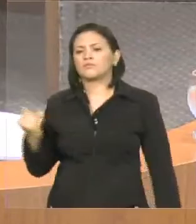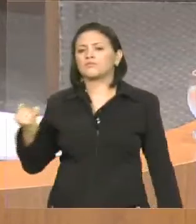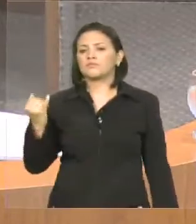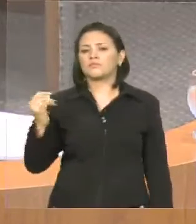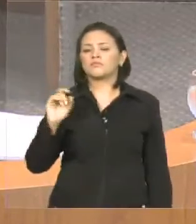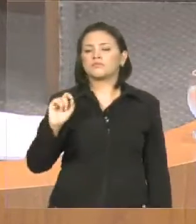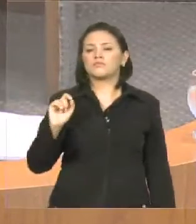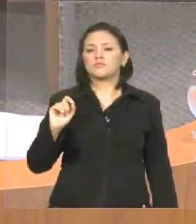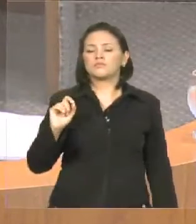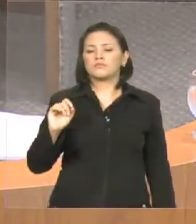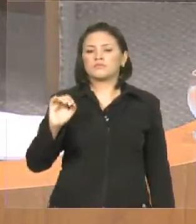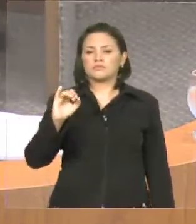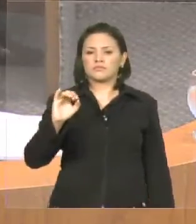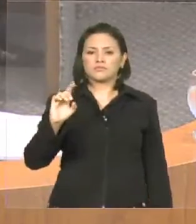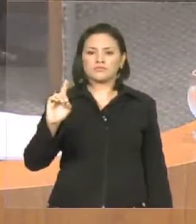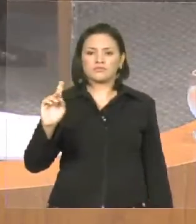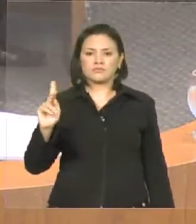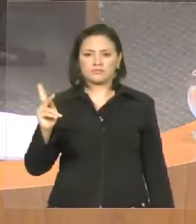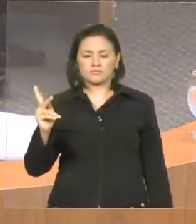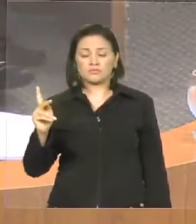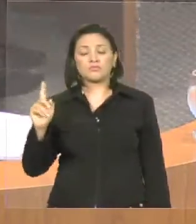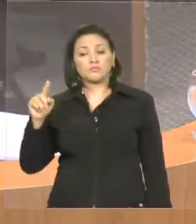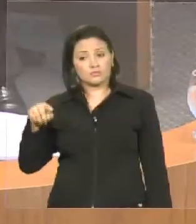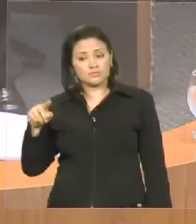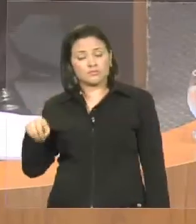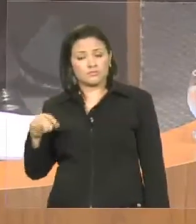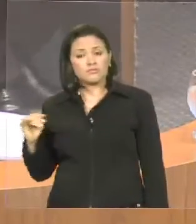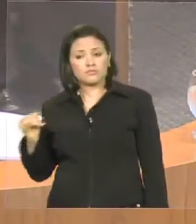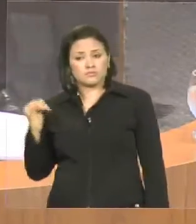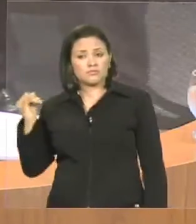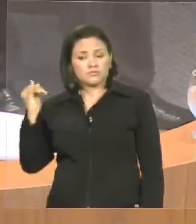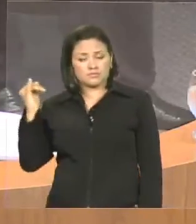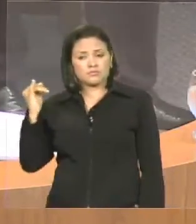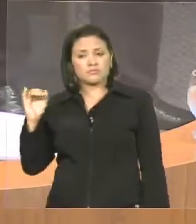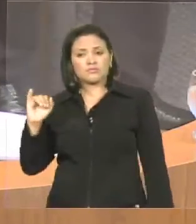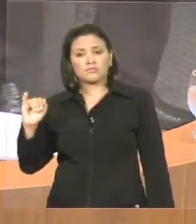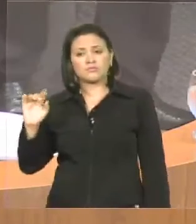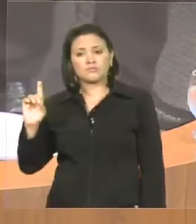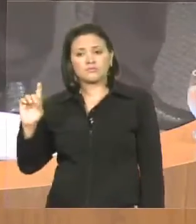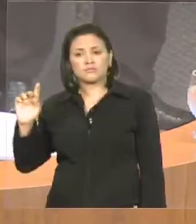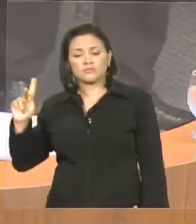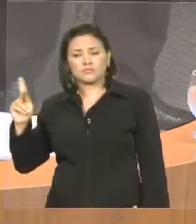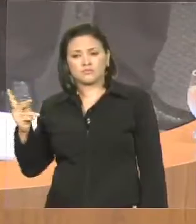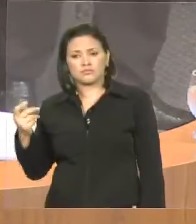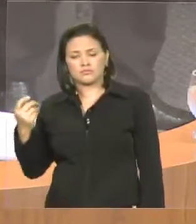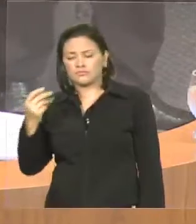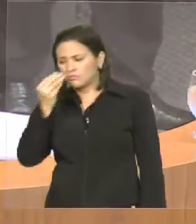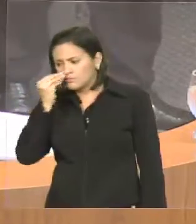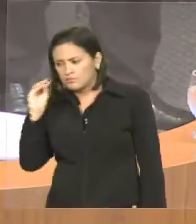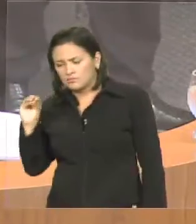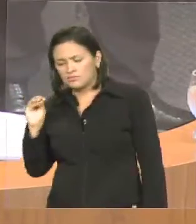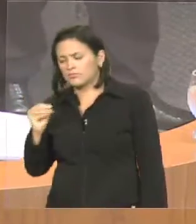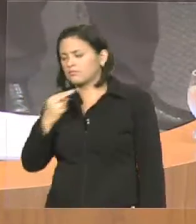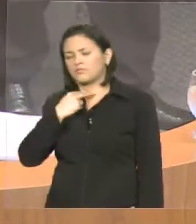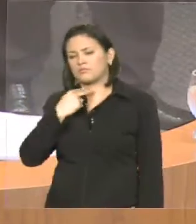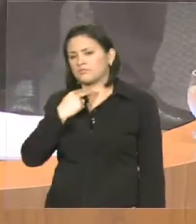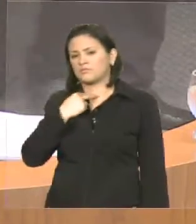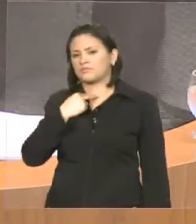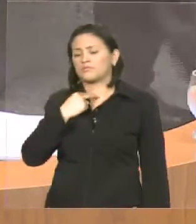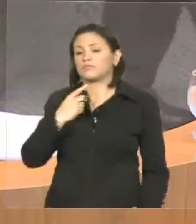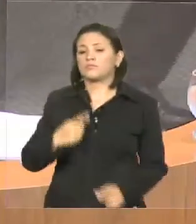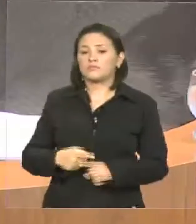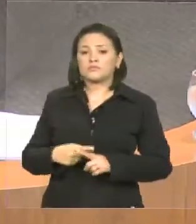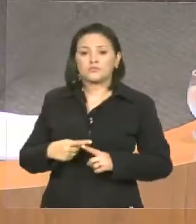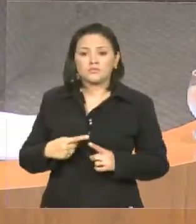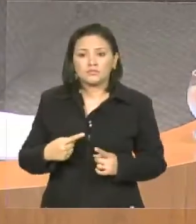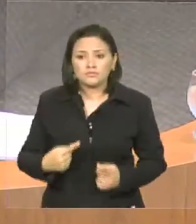IDH. Embora os parâmetros do IDH sejam importantes, não possam ser desconhecidos e têm que ser trabalhados. E esse parâmetro é que colou,